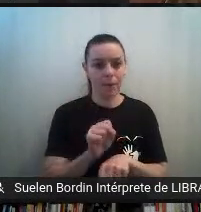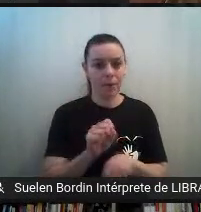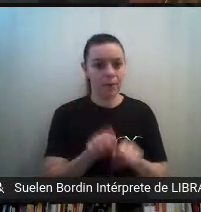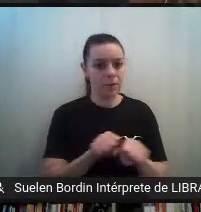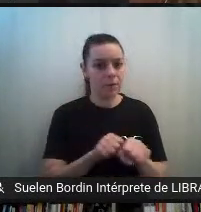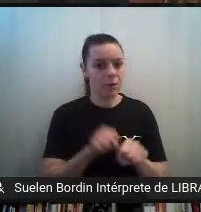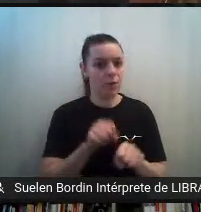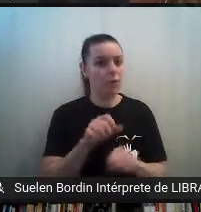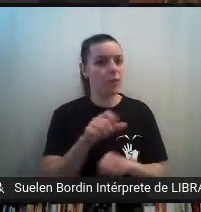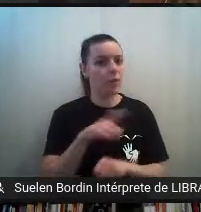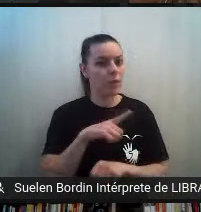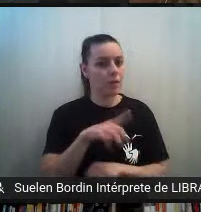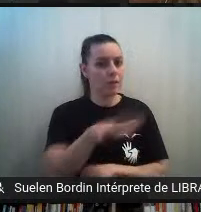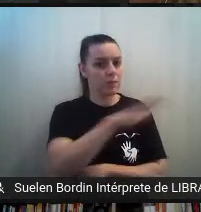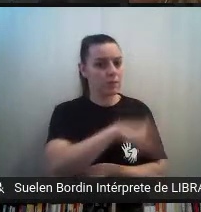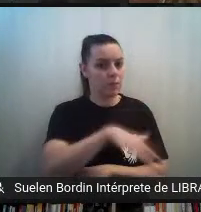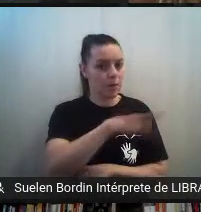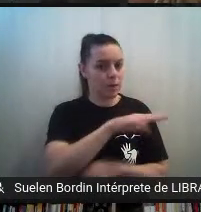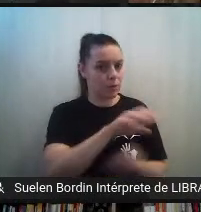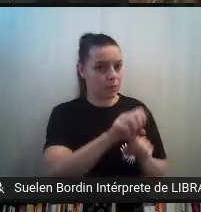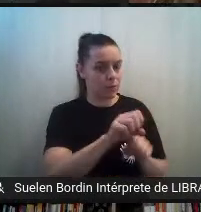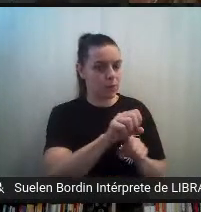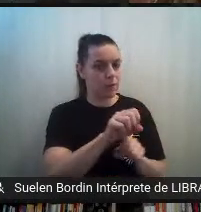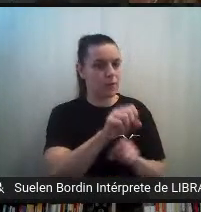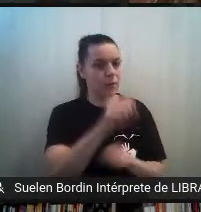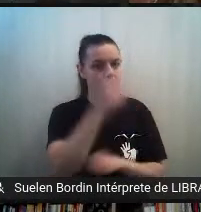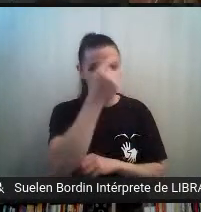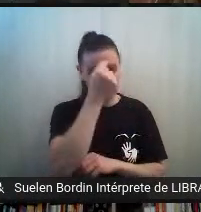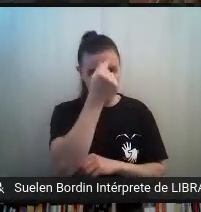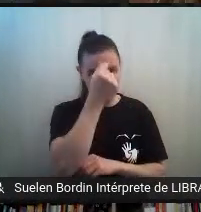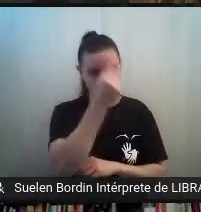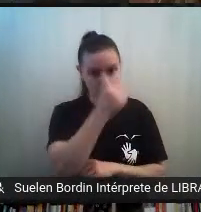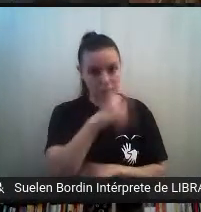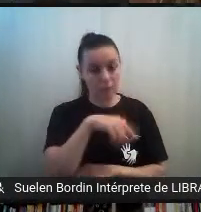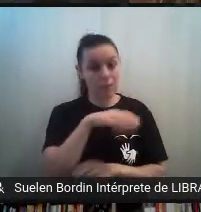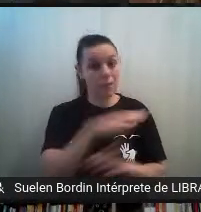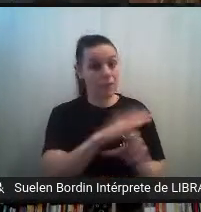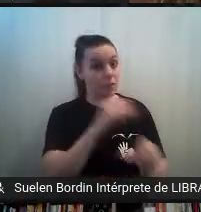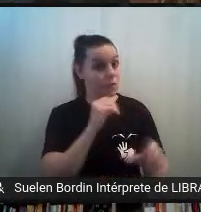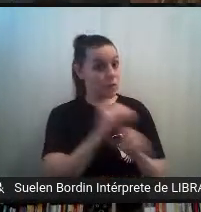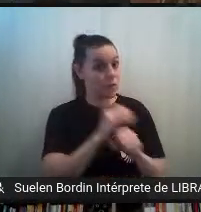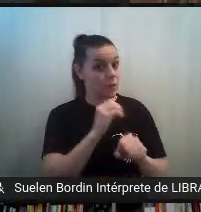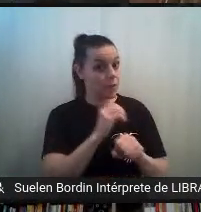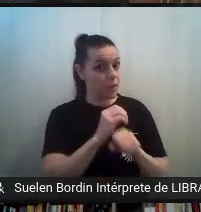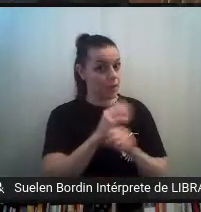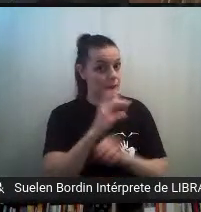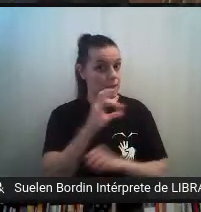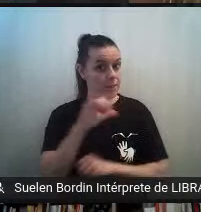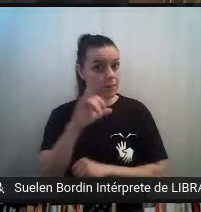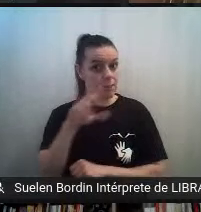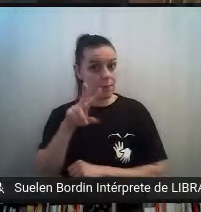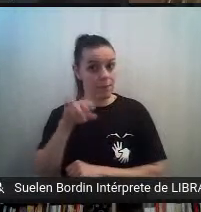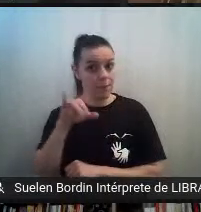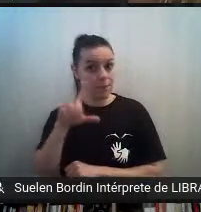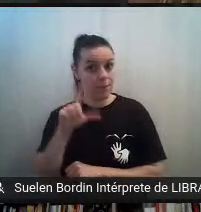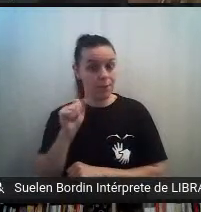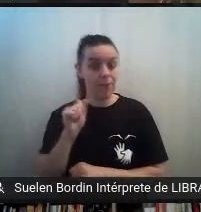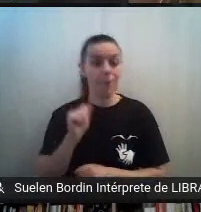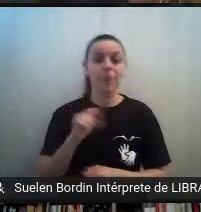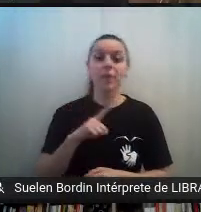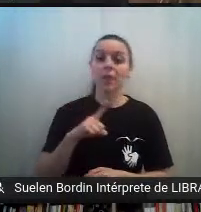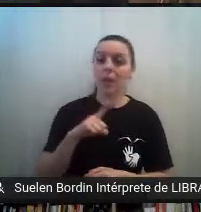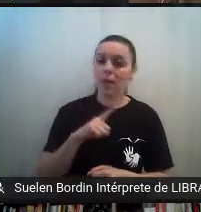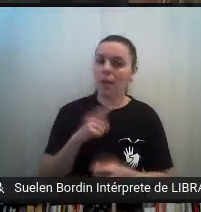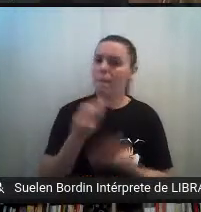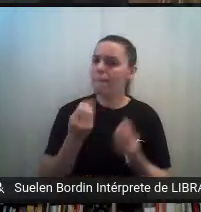graduação. E, felizmente para mim, na engenharia civil, na UFPR, eu tive muitas professoras, mulheres